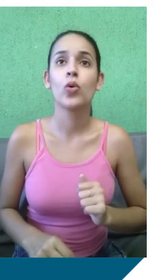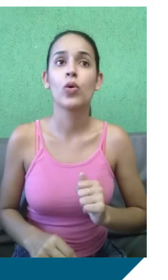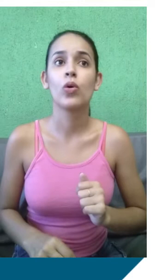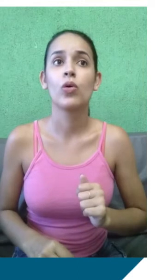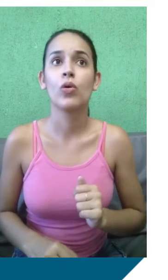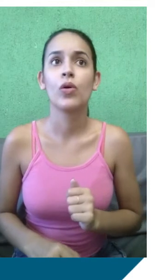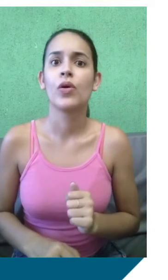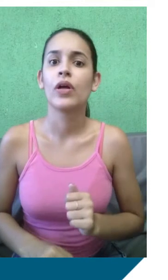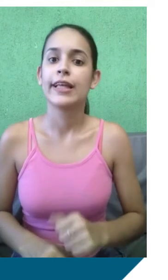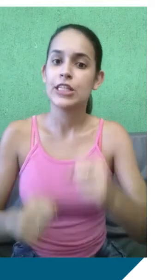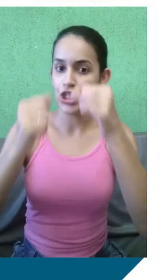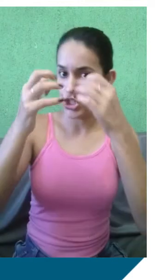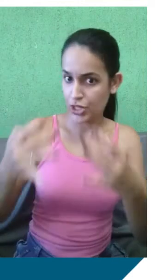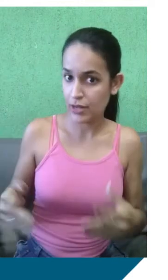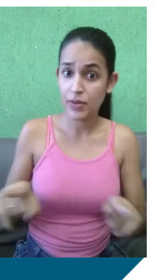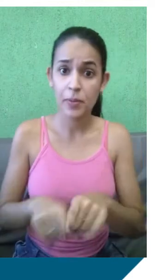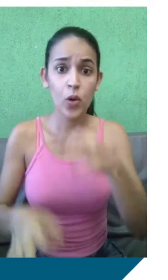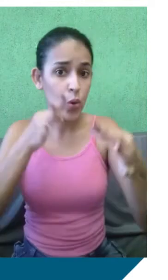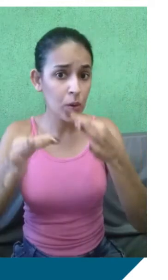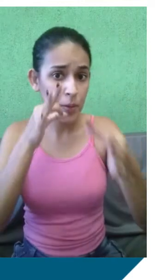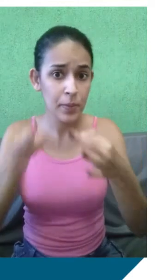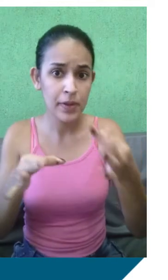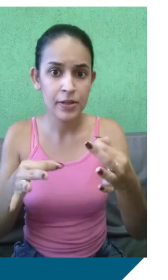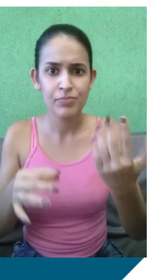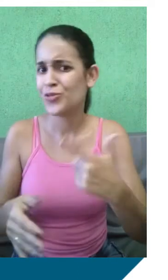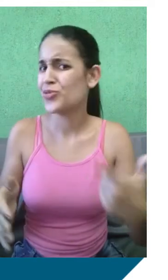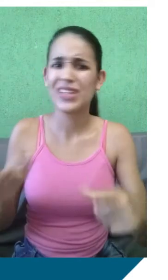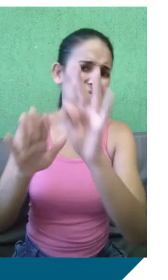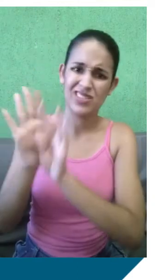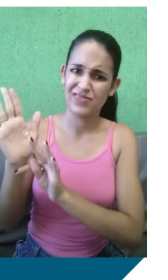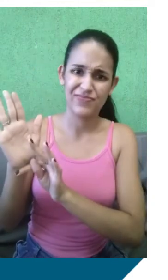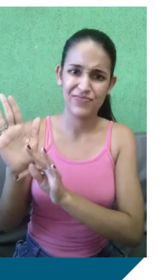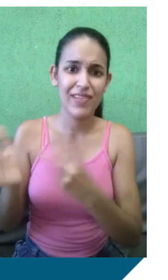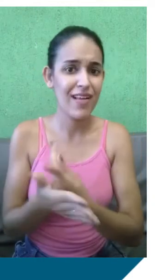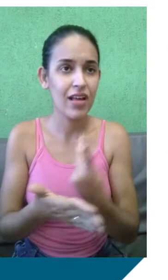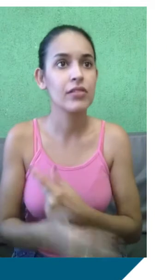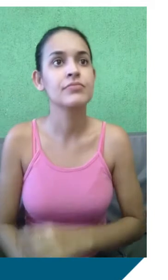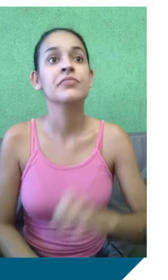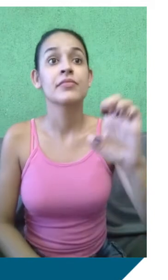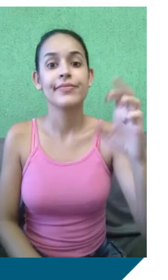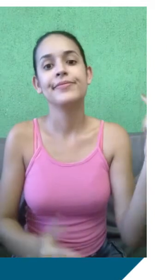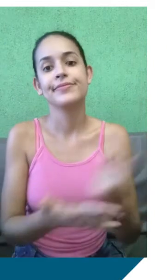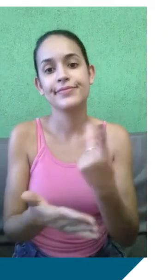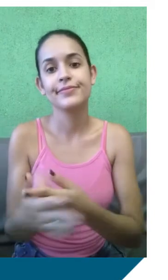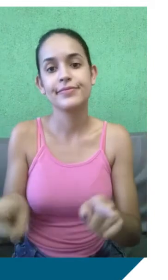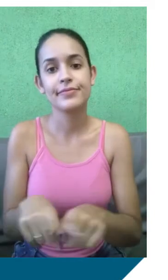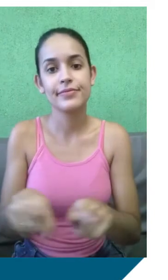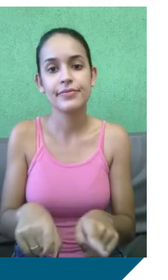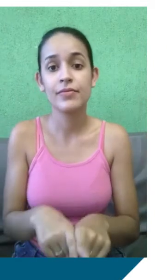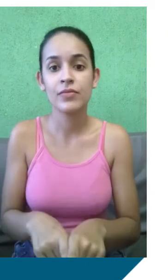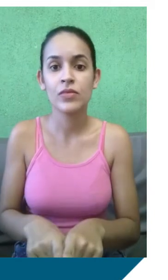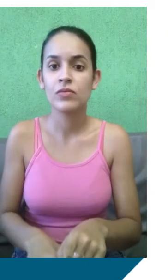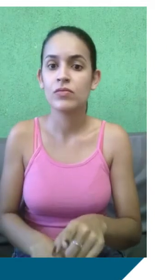como também opina sobre ela, o que não acontece no texto em questão. Por fim, a alternativa E também